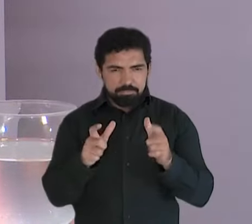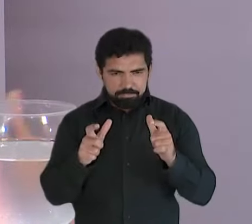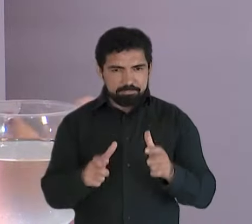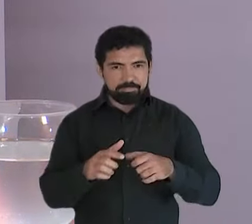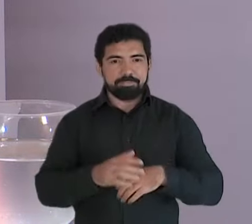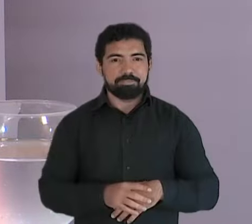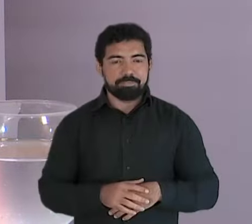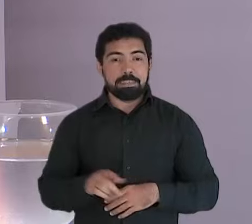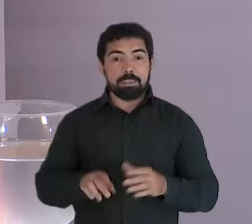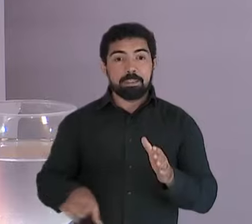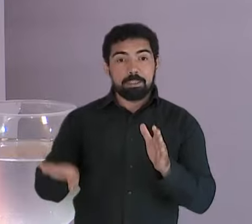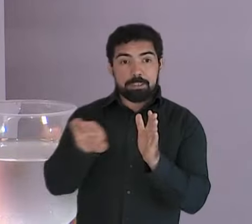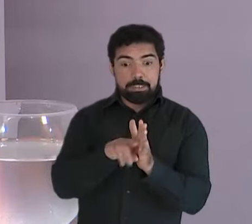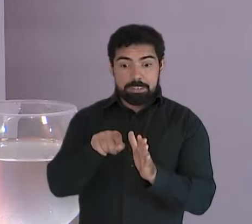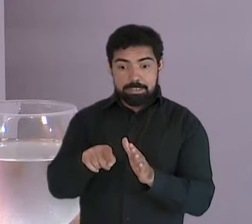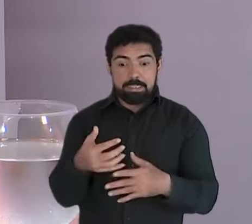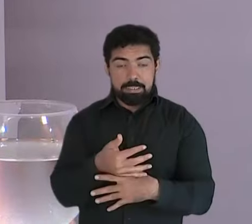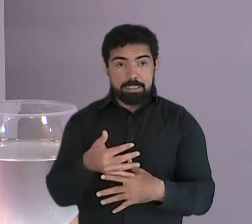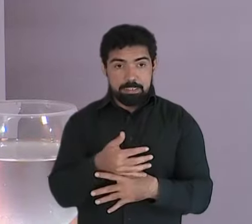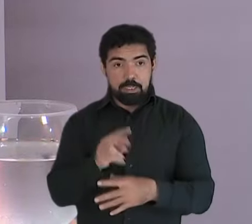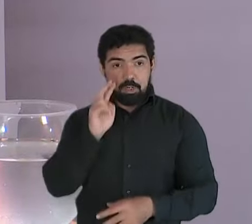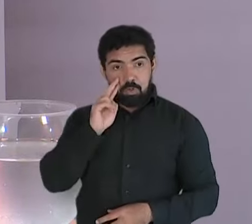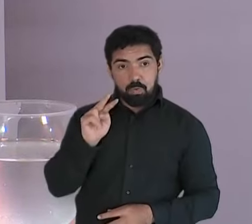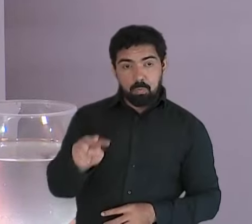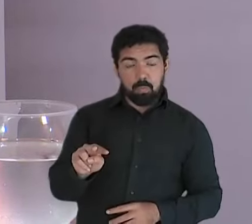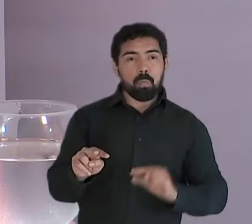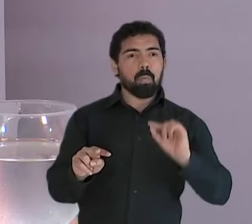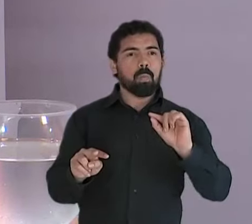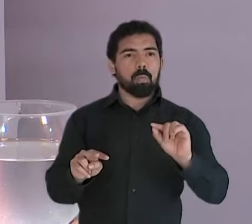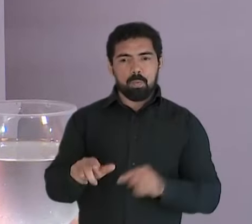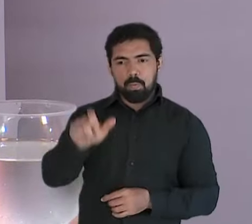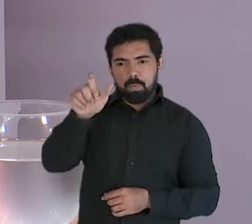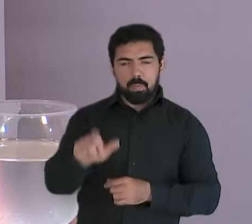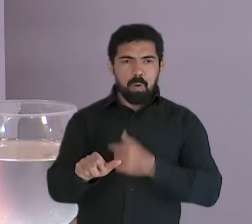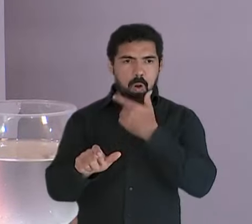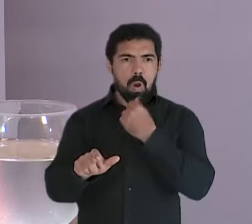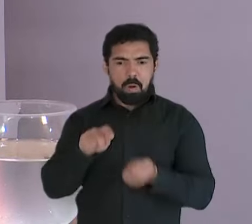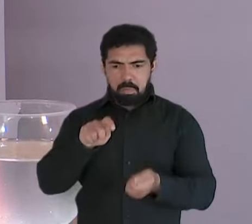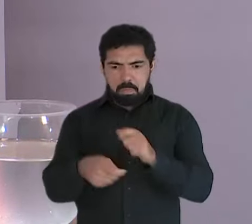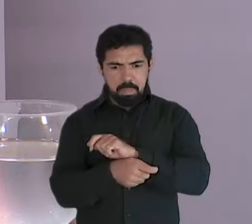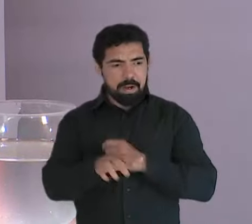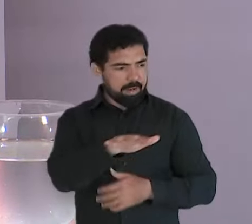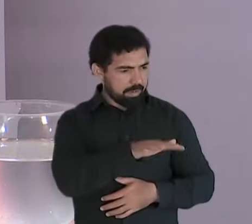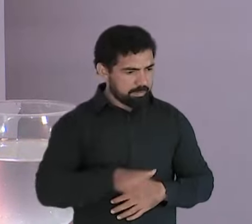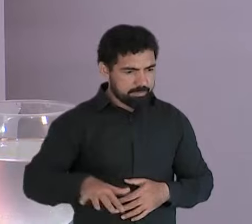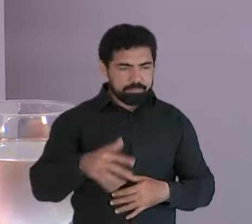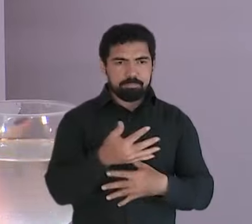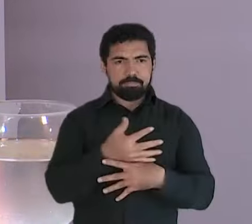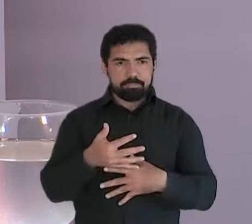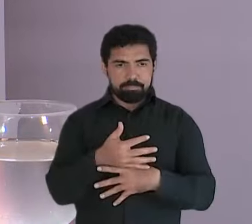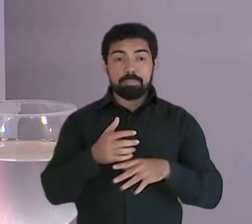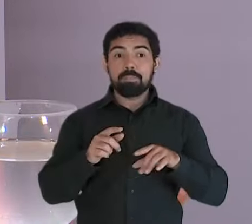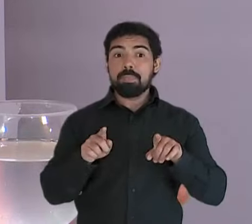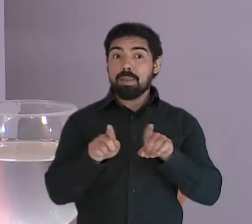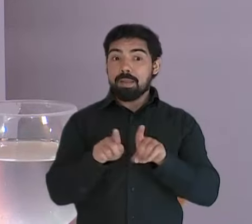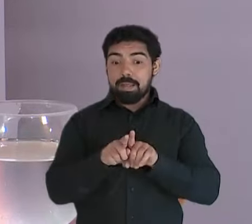quando eles chegaram nessa cidade, eles viram que ele estava muito bem adaptado, a cidade se adaptou a